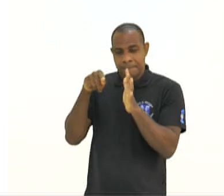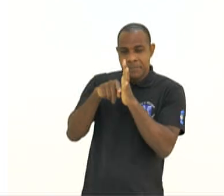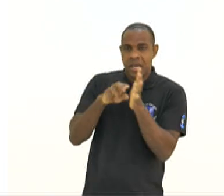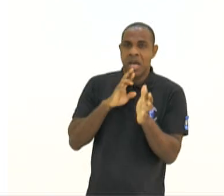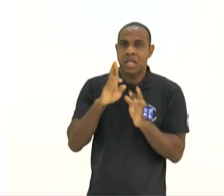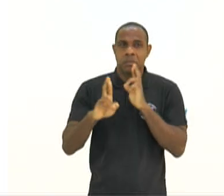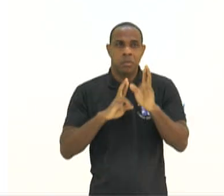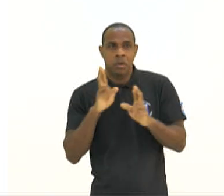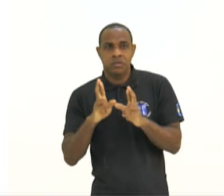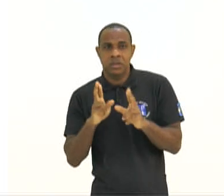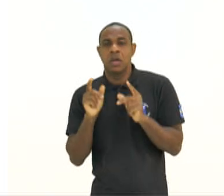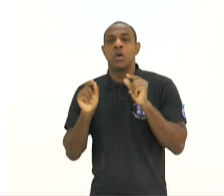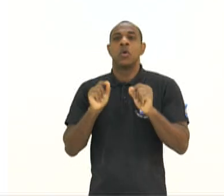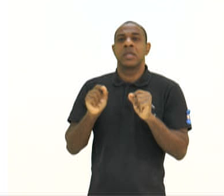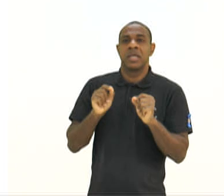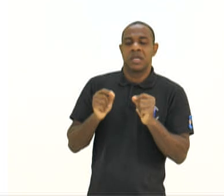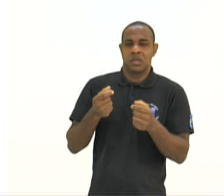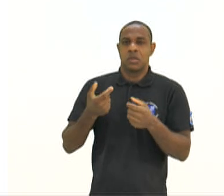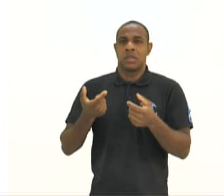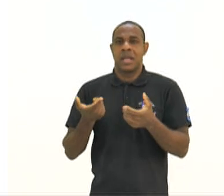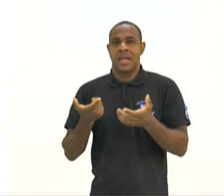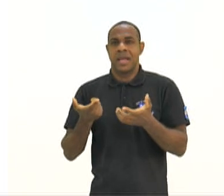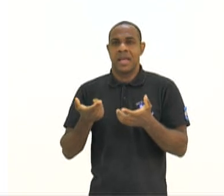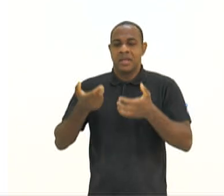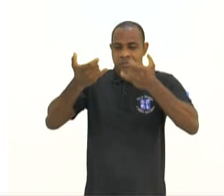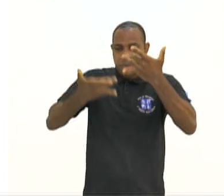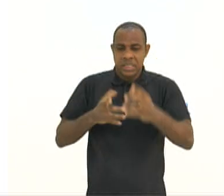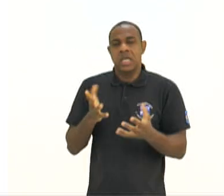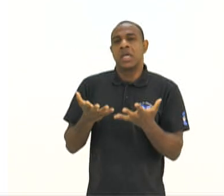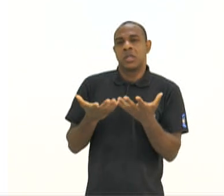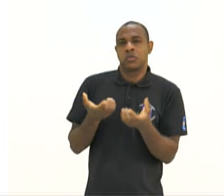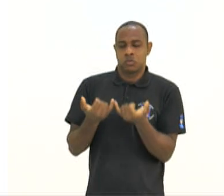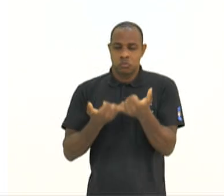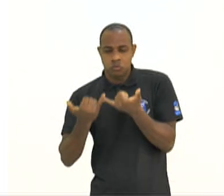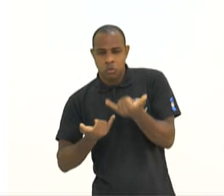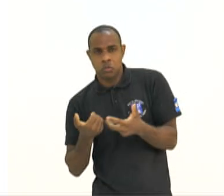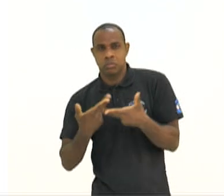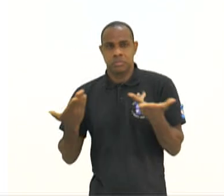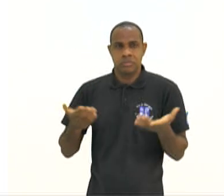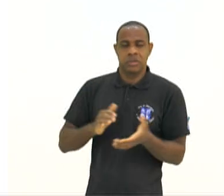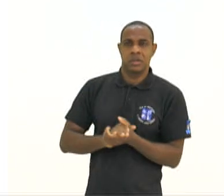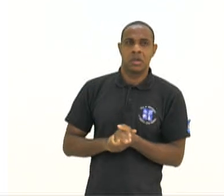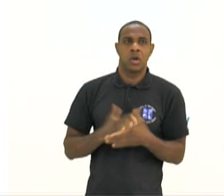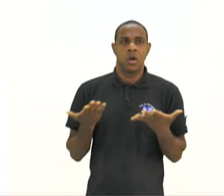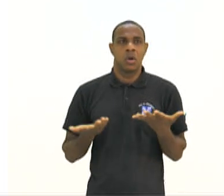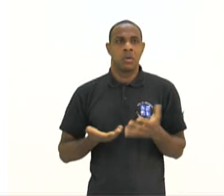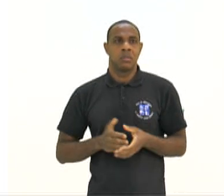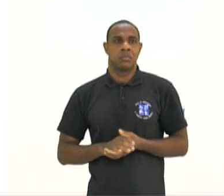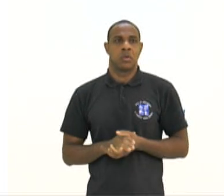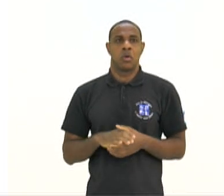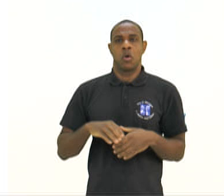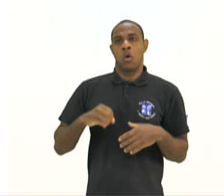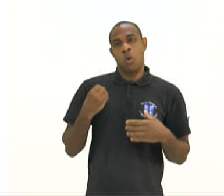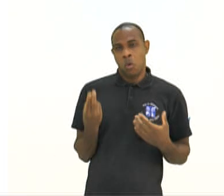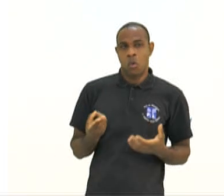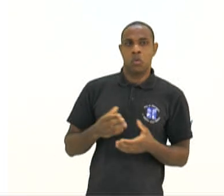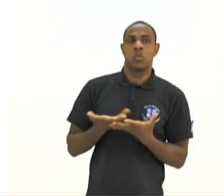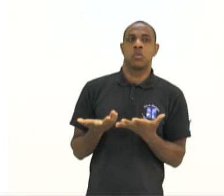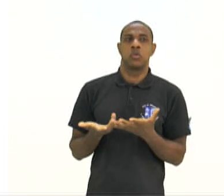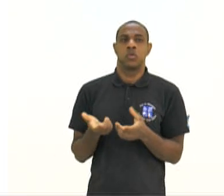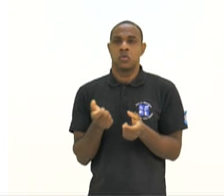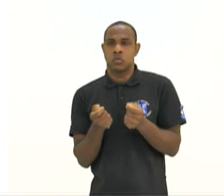jogos. Ou, teens present the advantage of playing games. Os jovens apresentam vantagens em jogar